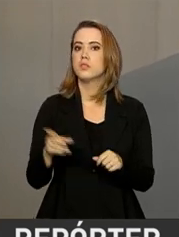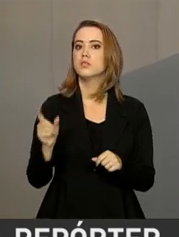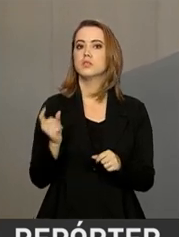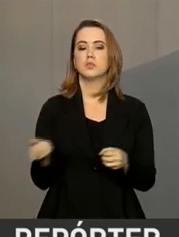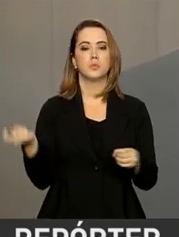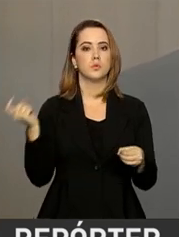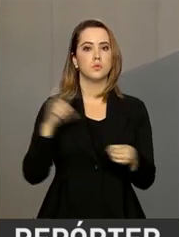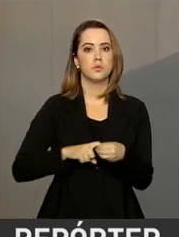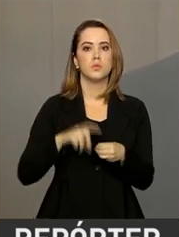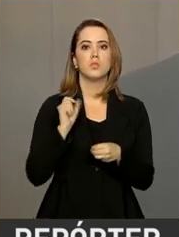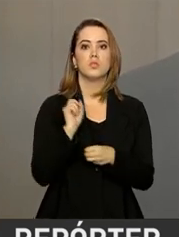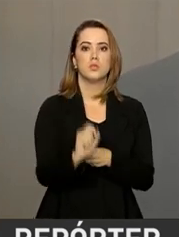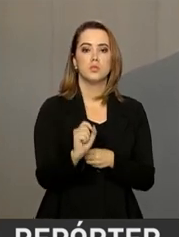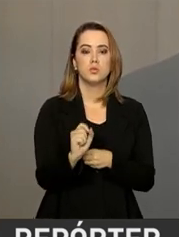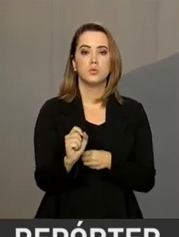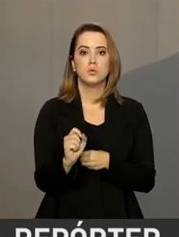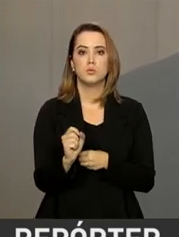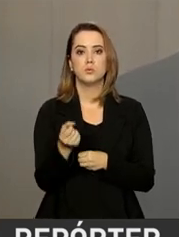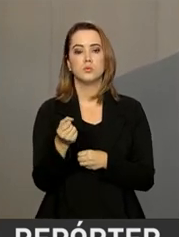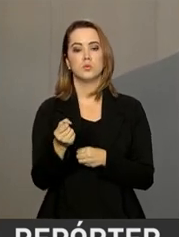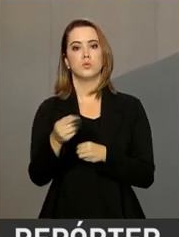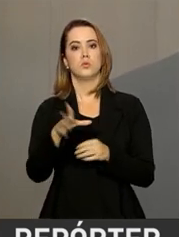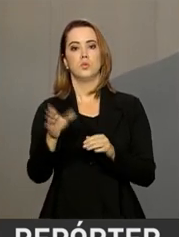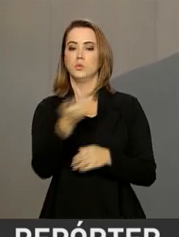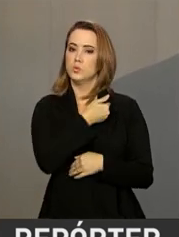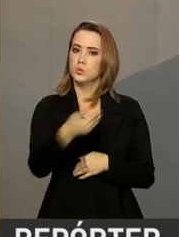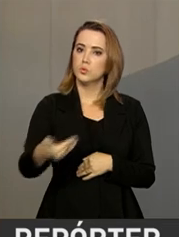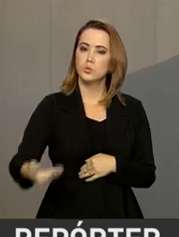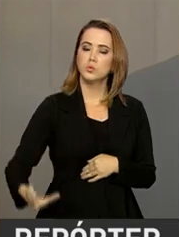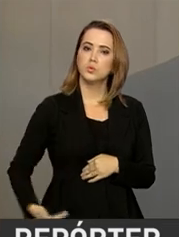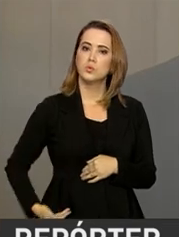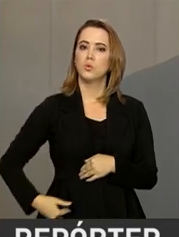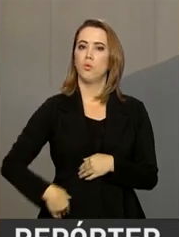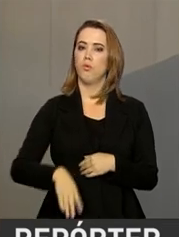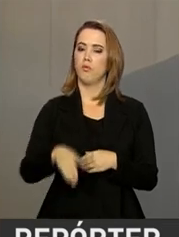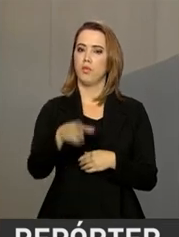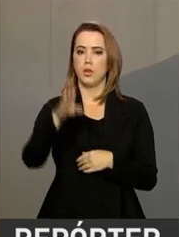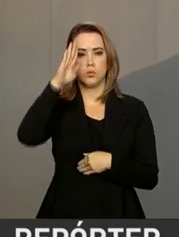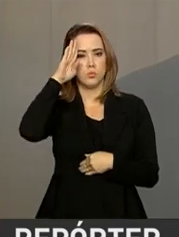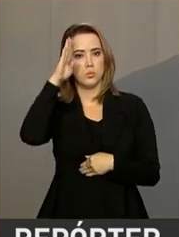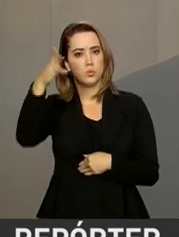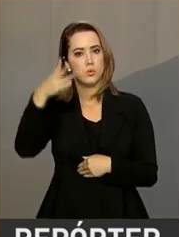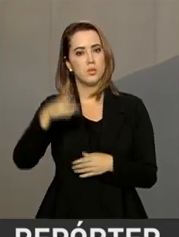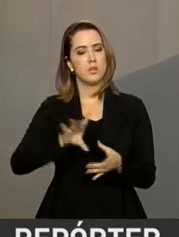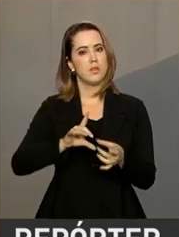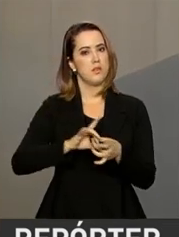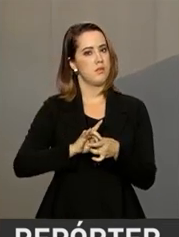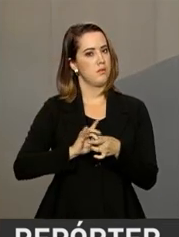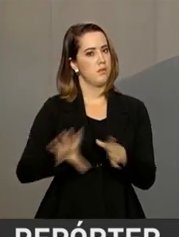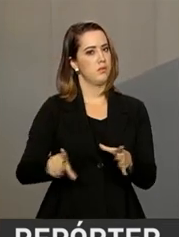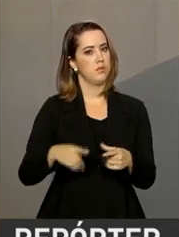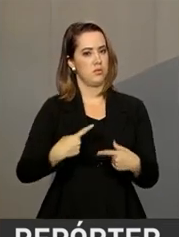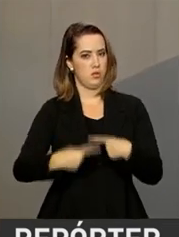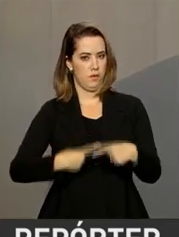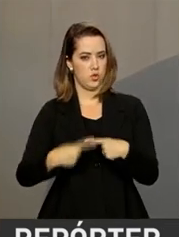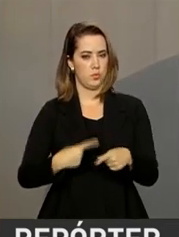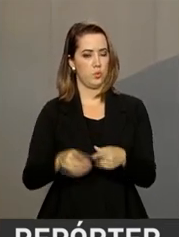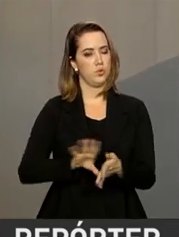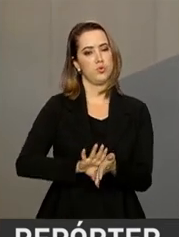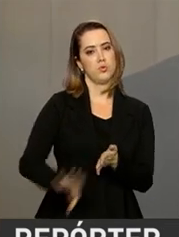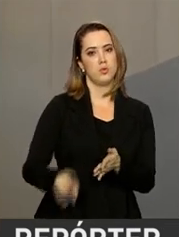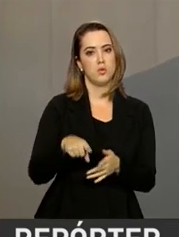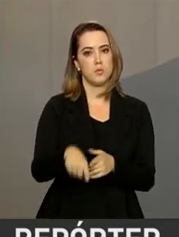reconquistando o papel de estado despolitizado e voltado para aquilo que manda a